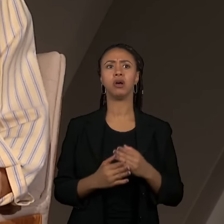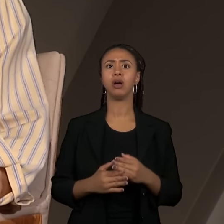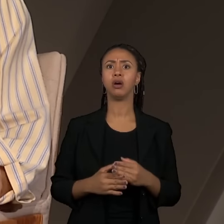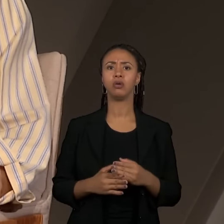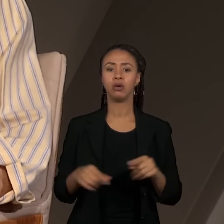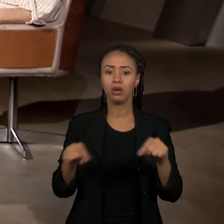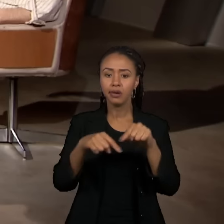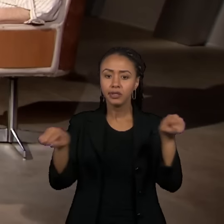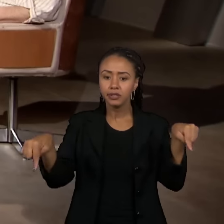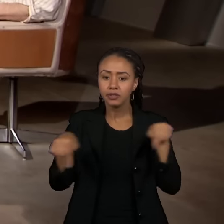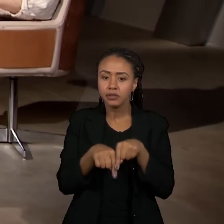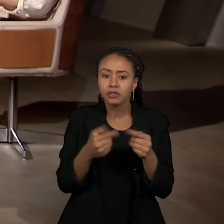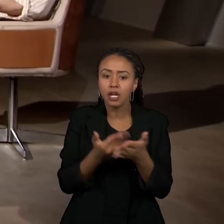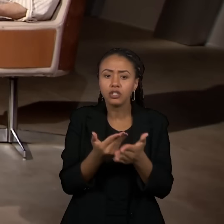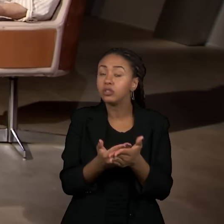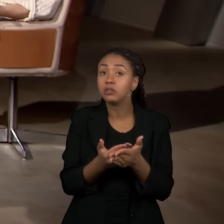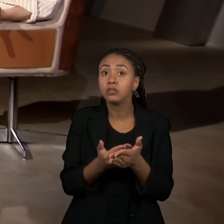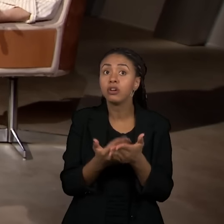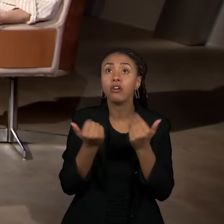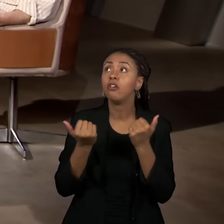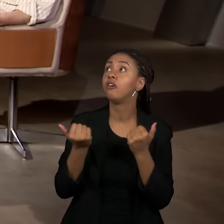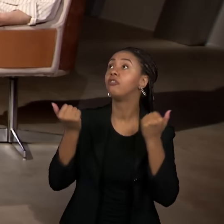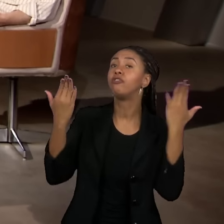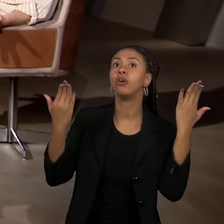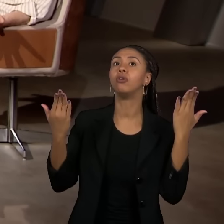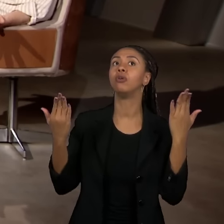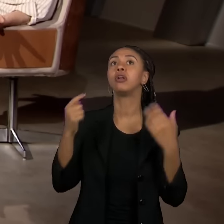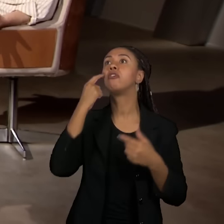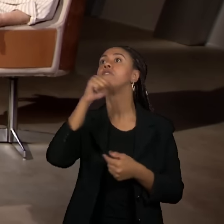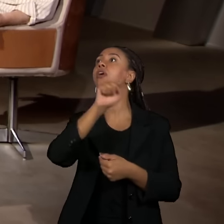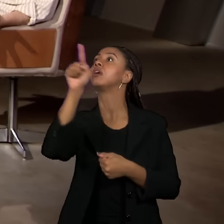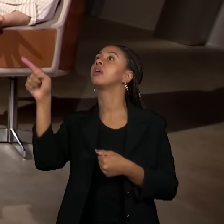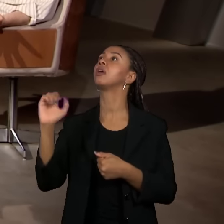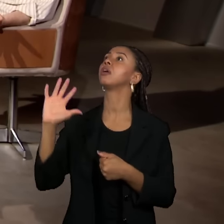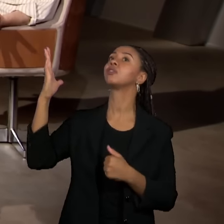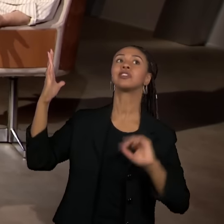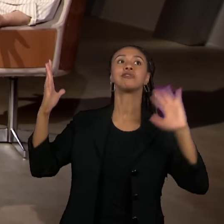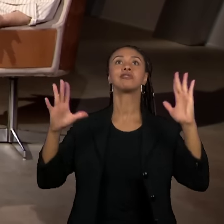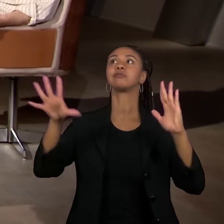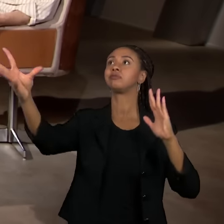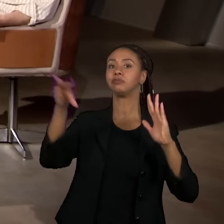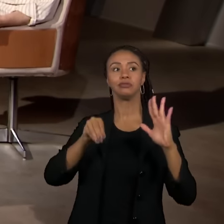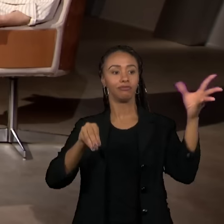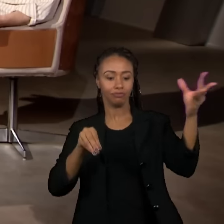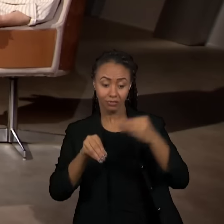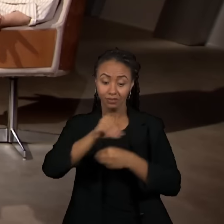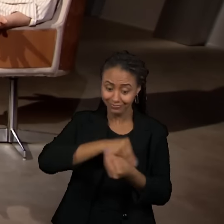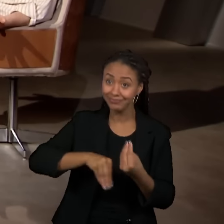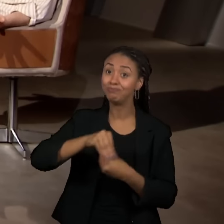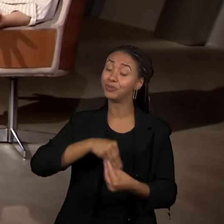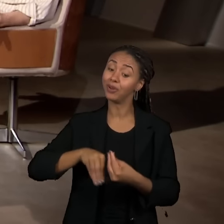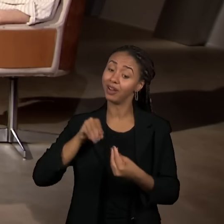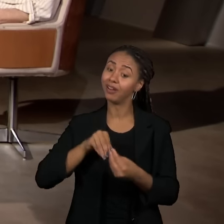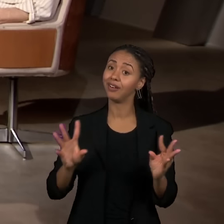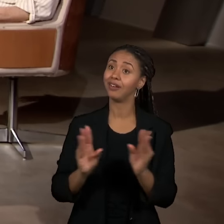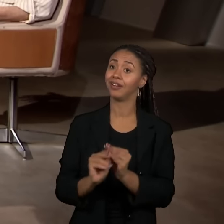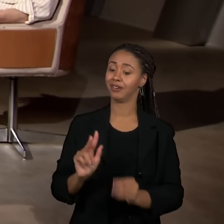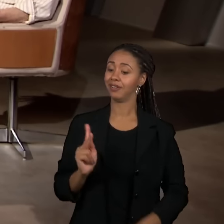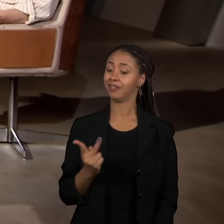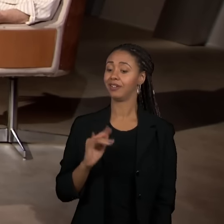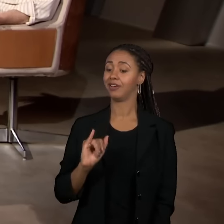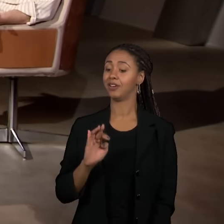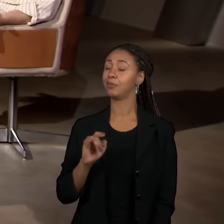mundo traz o mundo para dentro da sala de aula isso é misturar isso é híbrido uhum isso